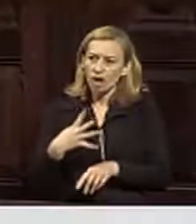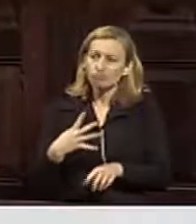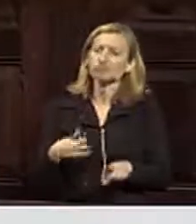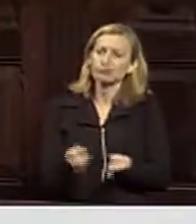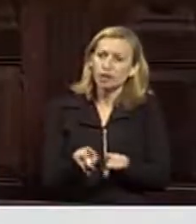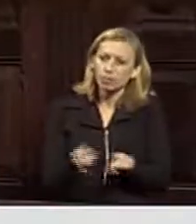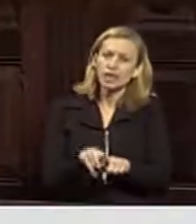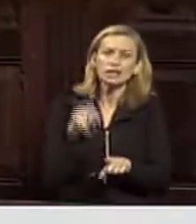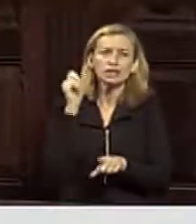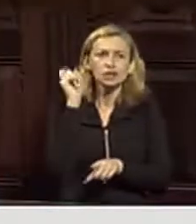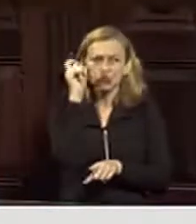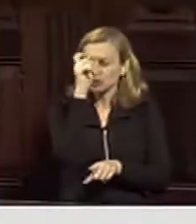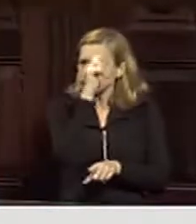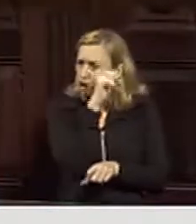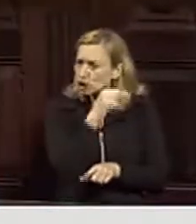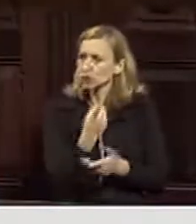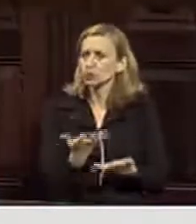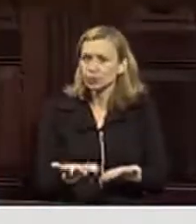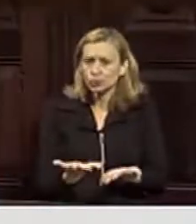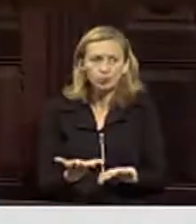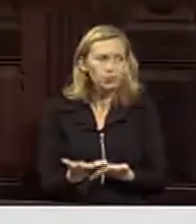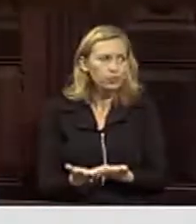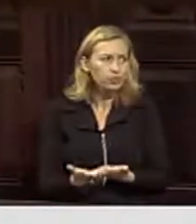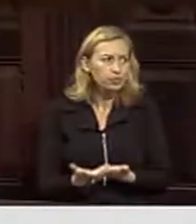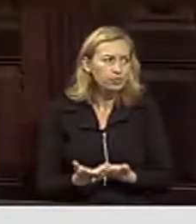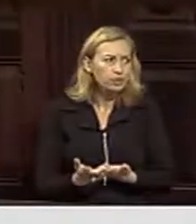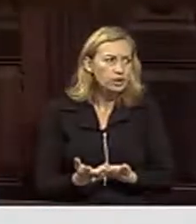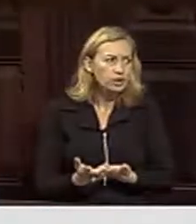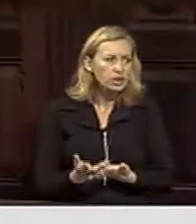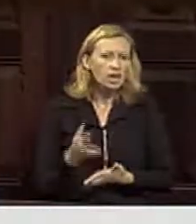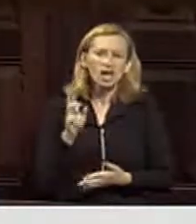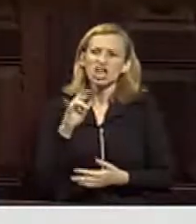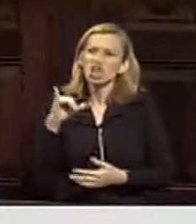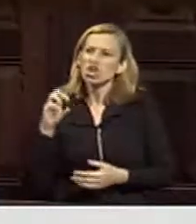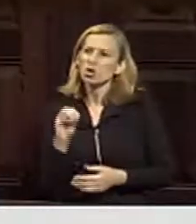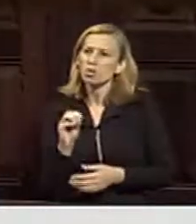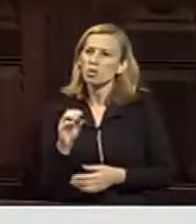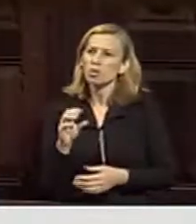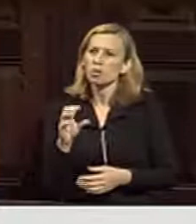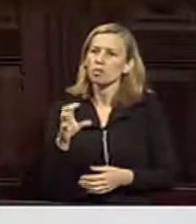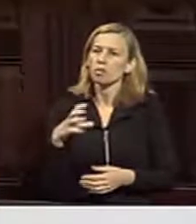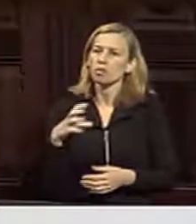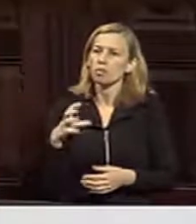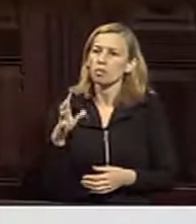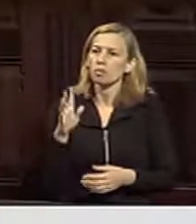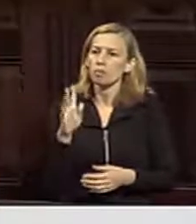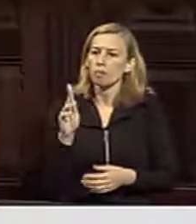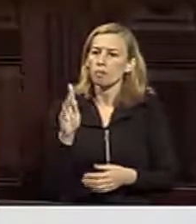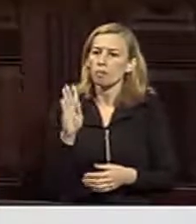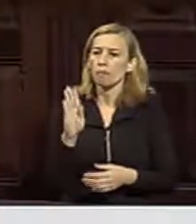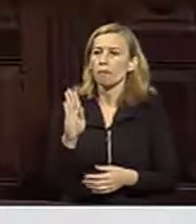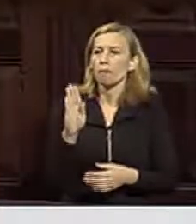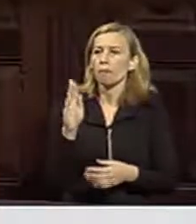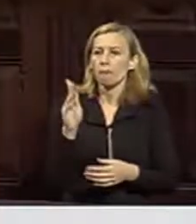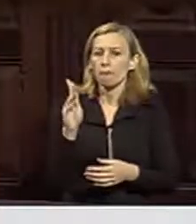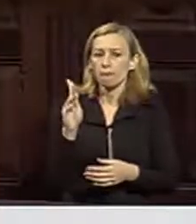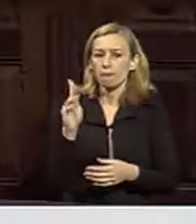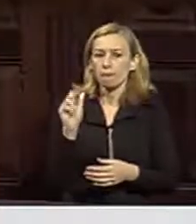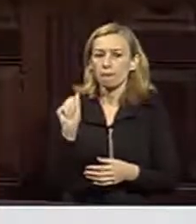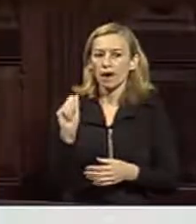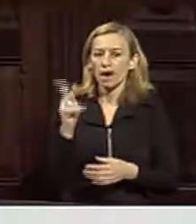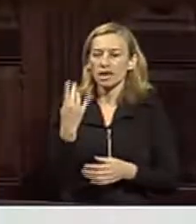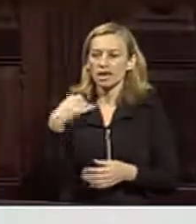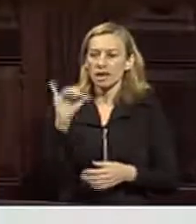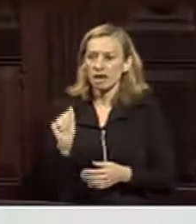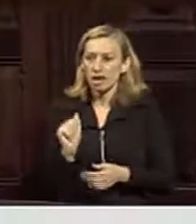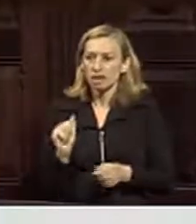indústria cimenteira também, para pegar ali a Rio Bahia, em Carmo, além Paraíba. A RJ-148,